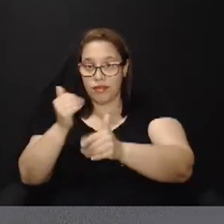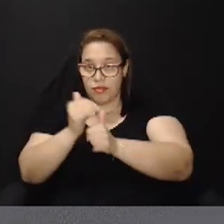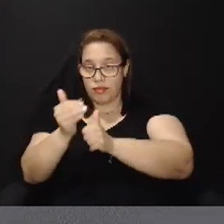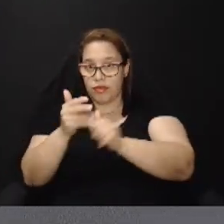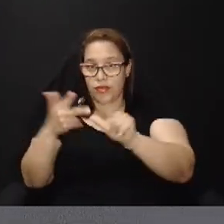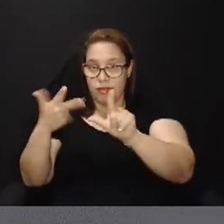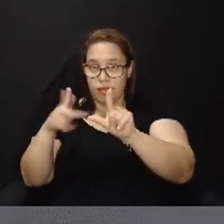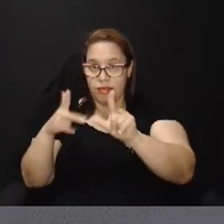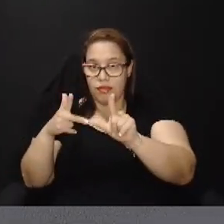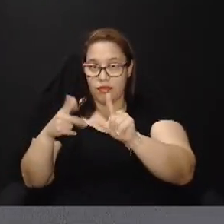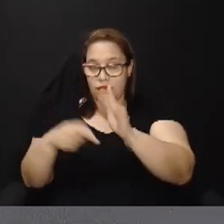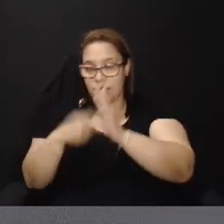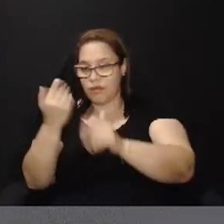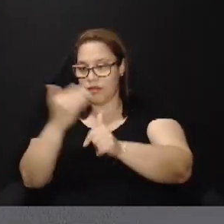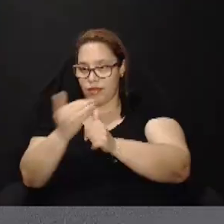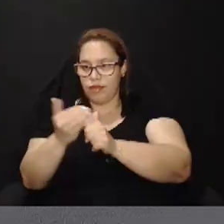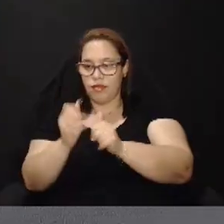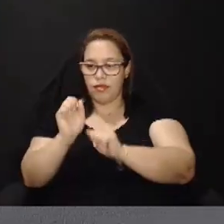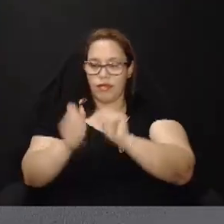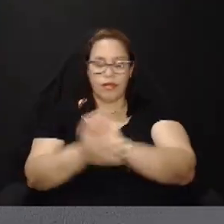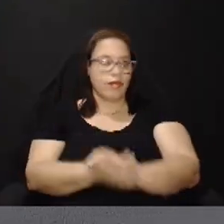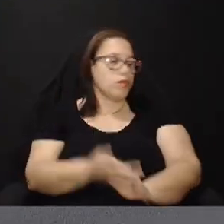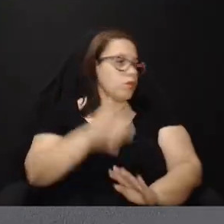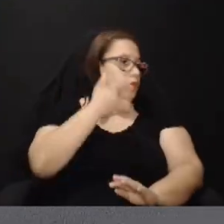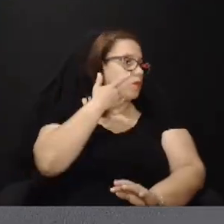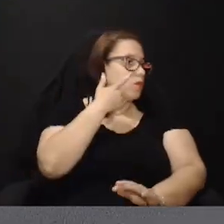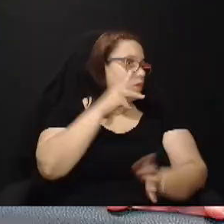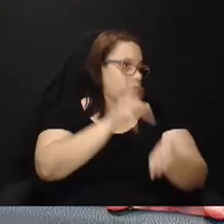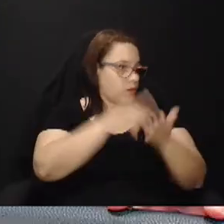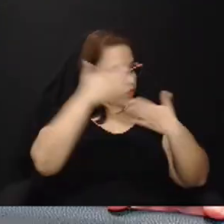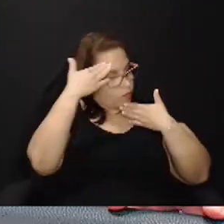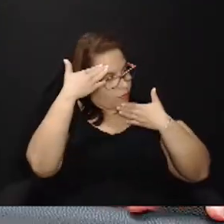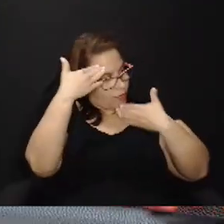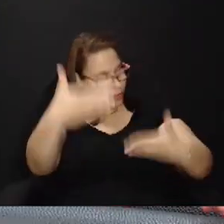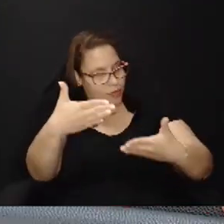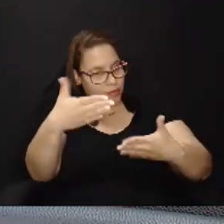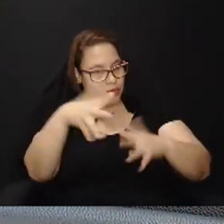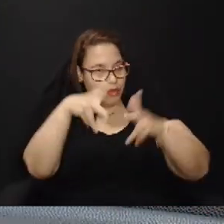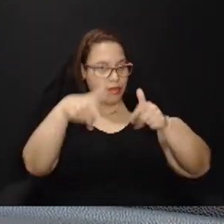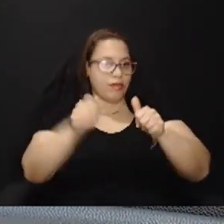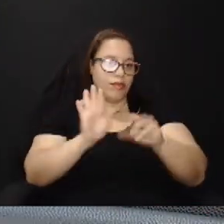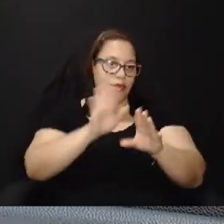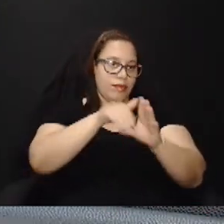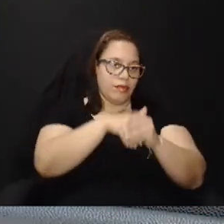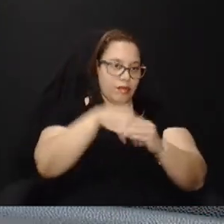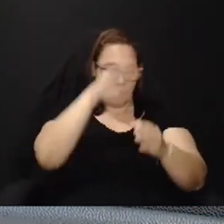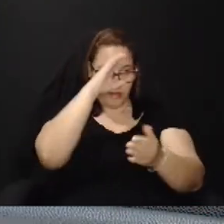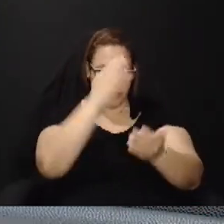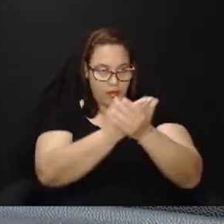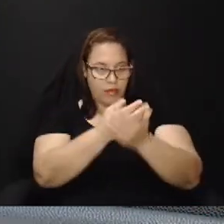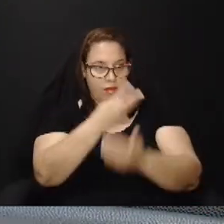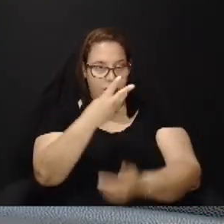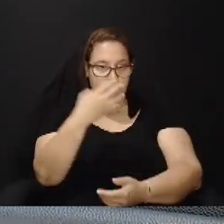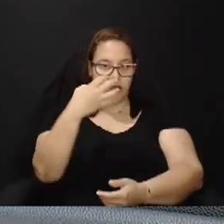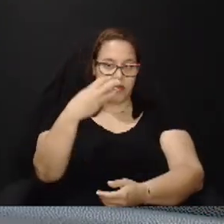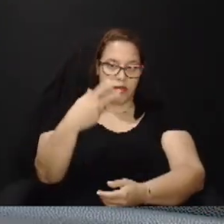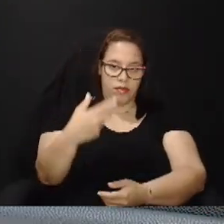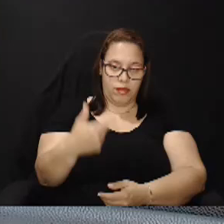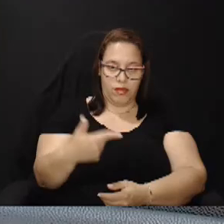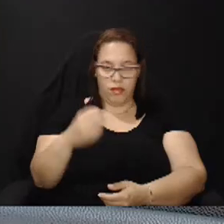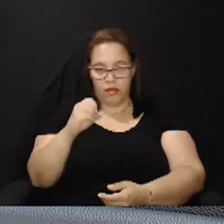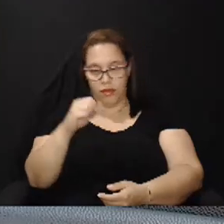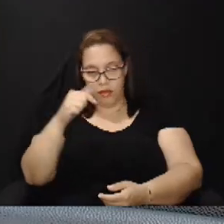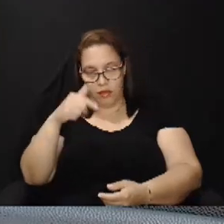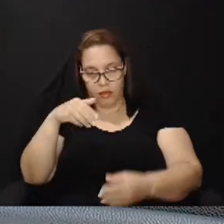primeiro mandato? Olha, realmente agradecer a todos os eleitores que confiaram os 3.302 votos do vereador